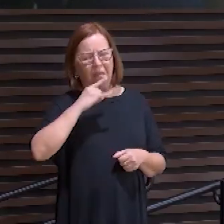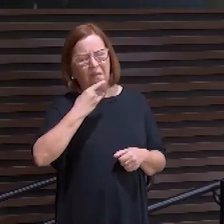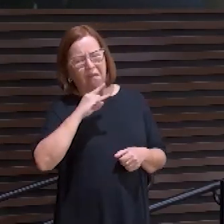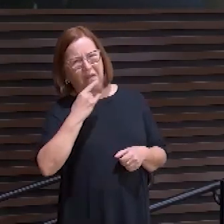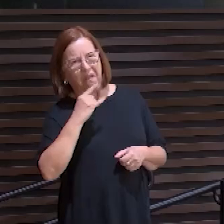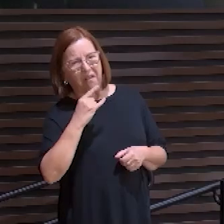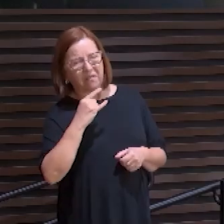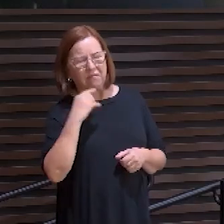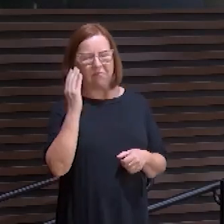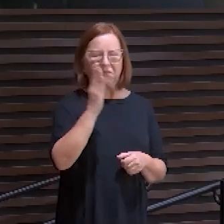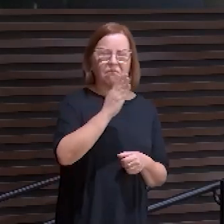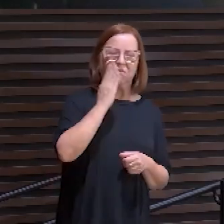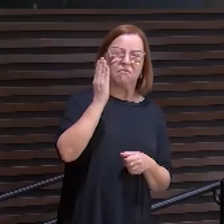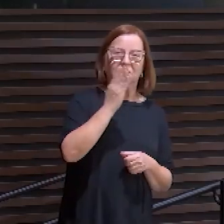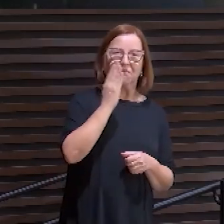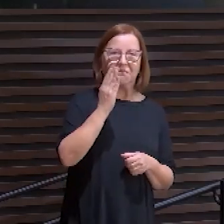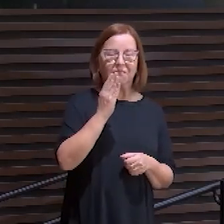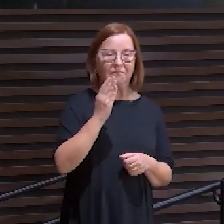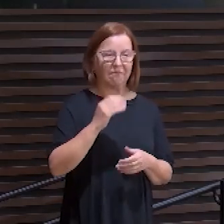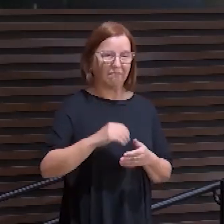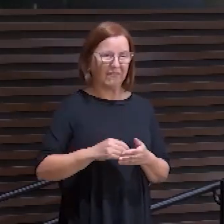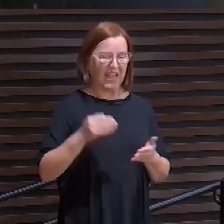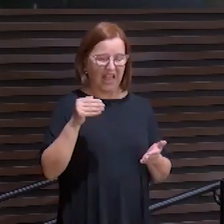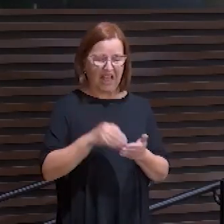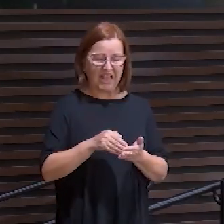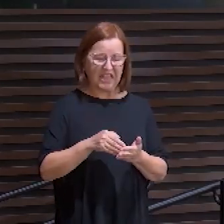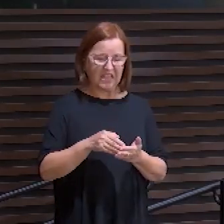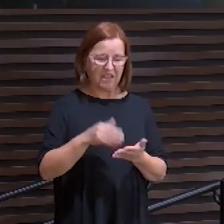desenfreado até acabar o dinheiro.